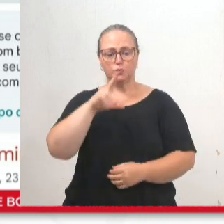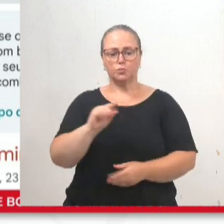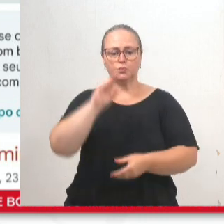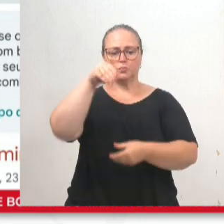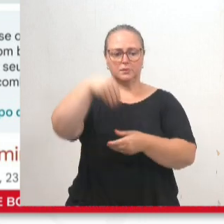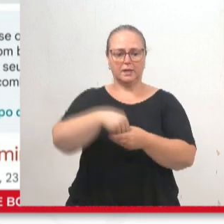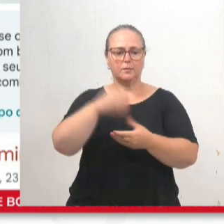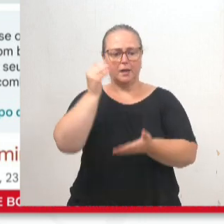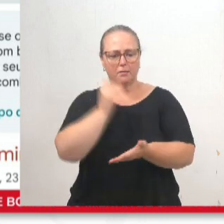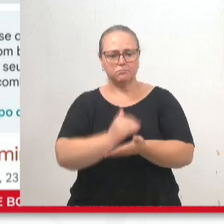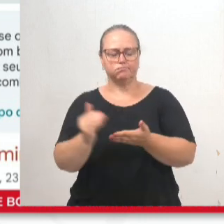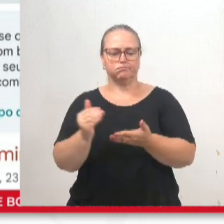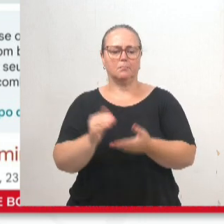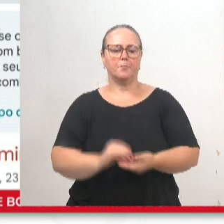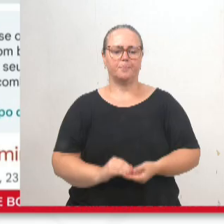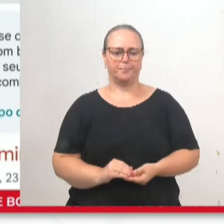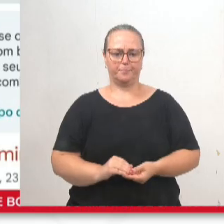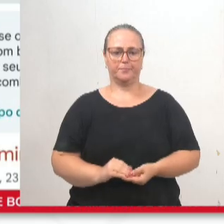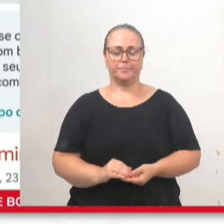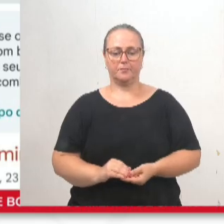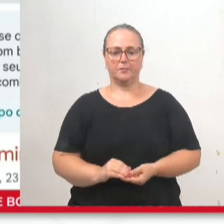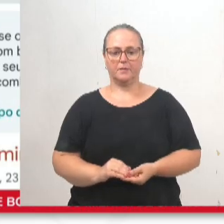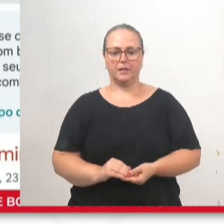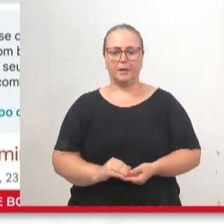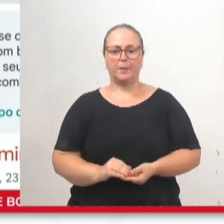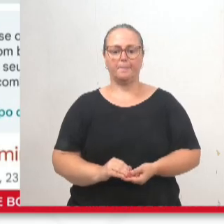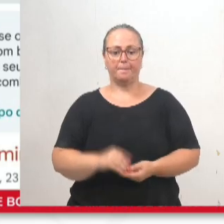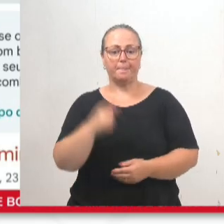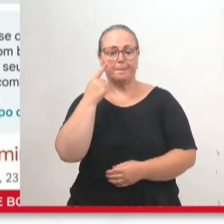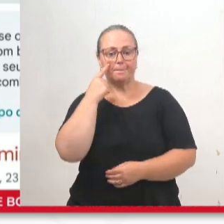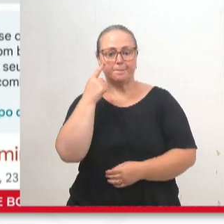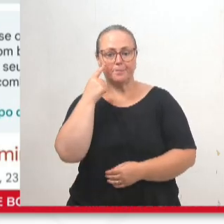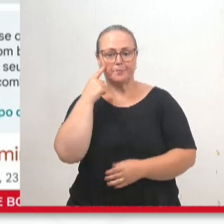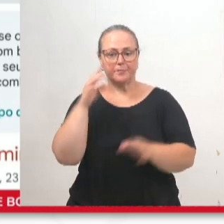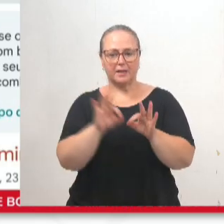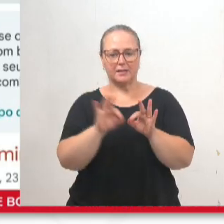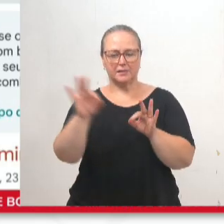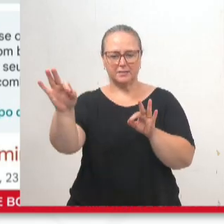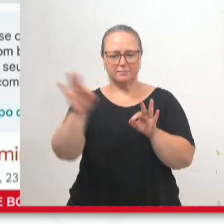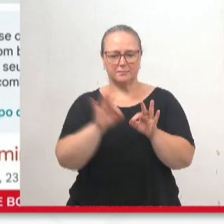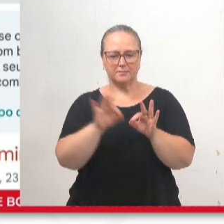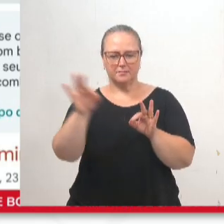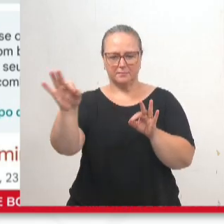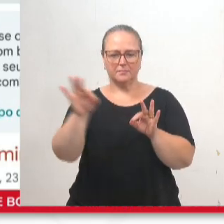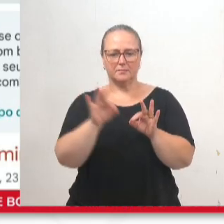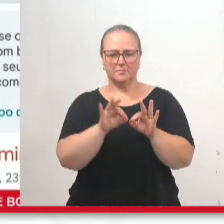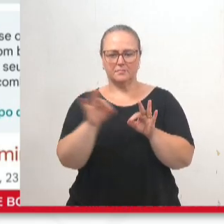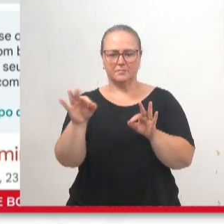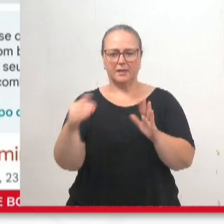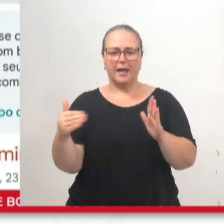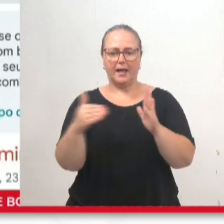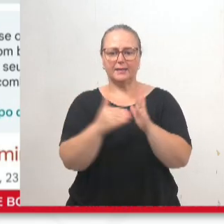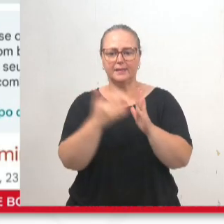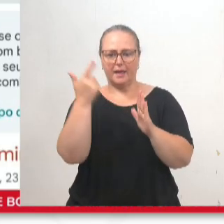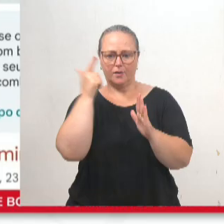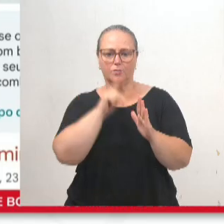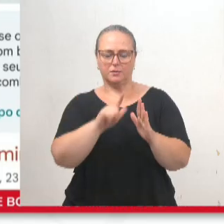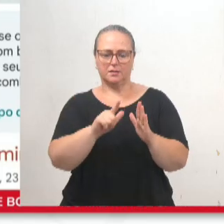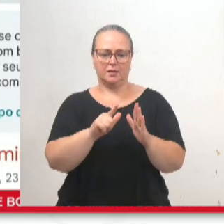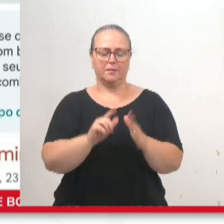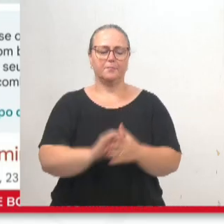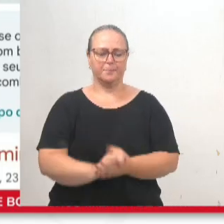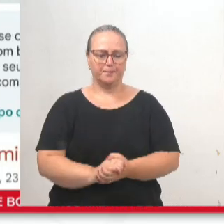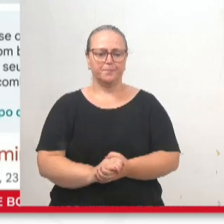para começar o deslocamento. A figura ao lado, ela traz a distância, que eu peguei também do Google Maps, a distância entre o nosso quartel do